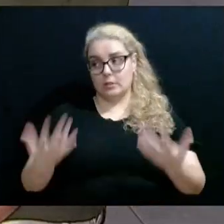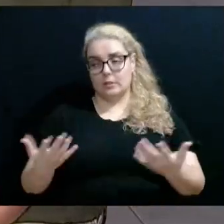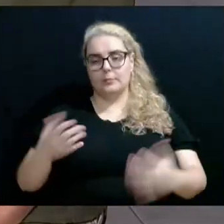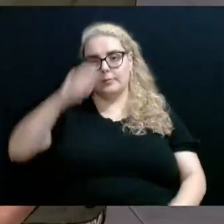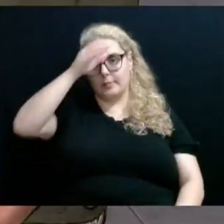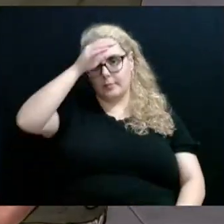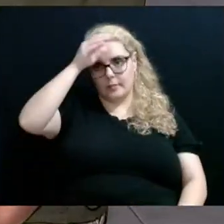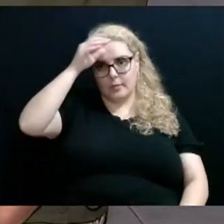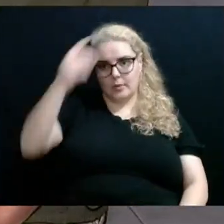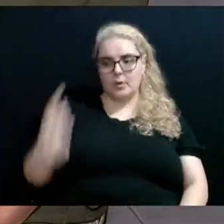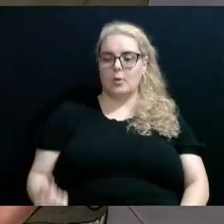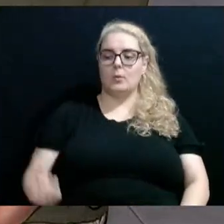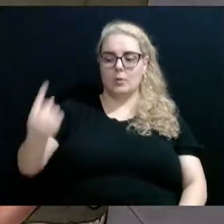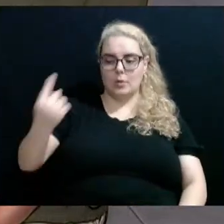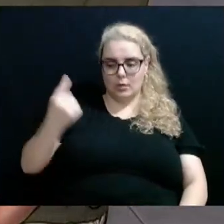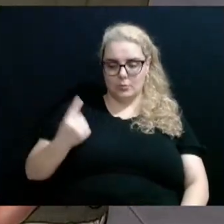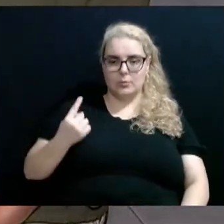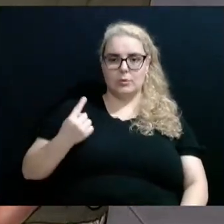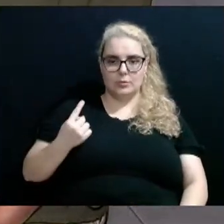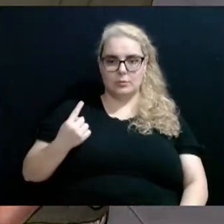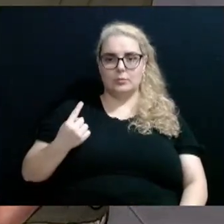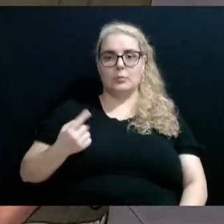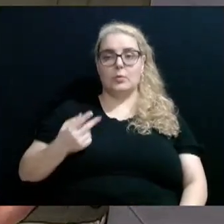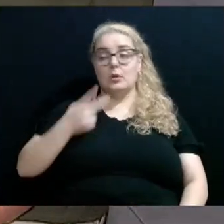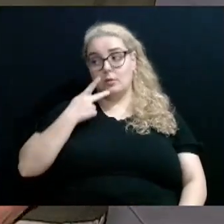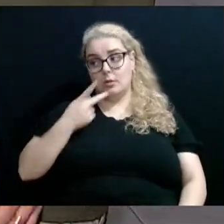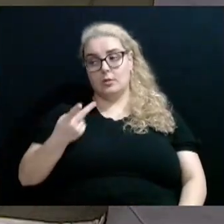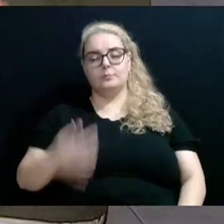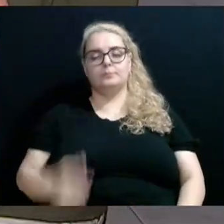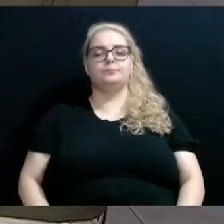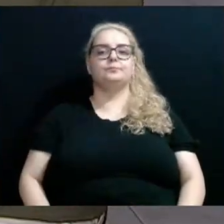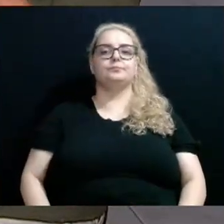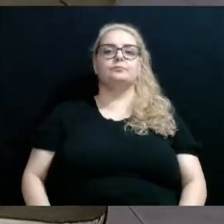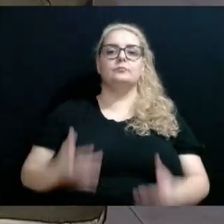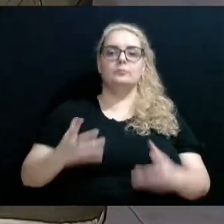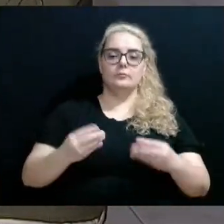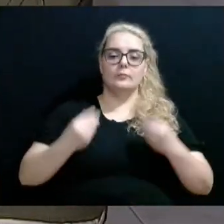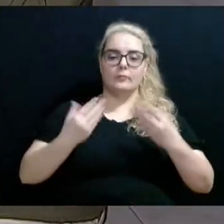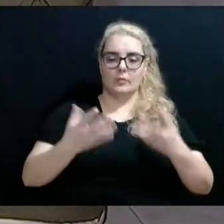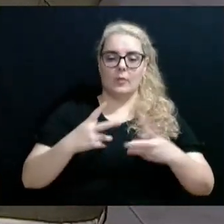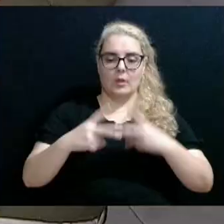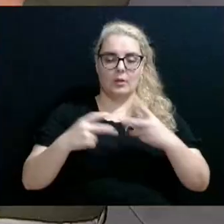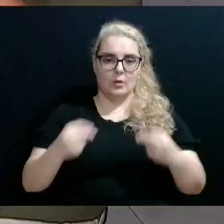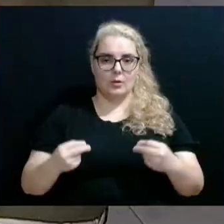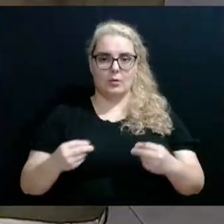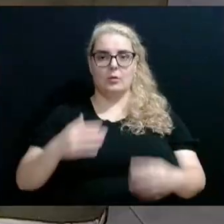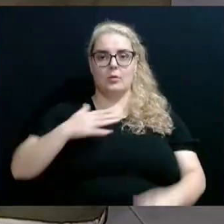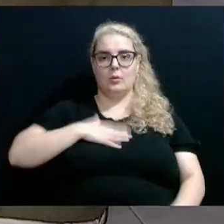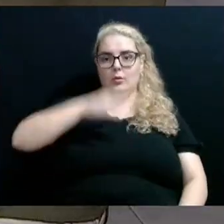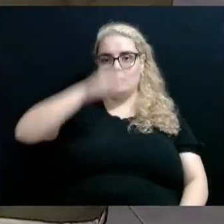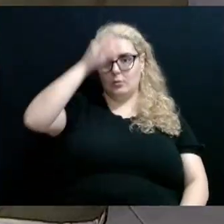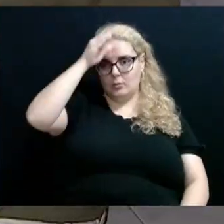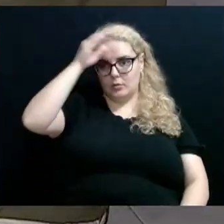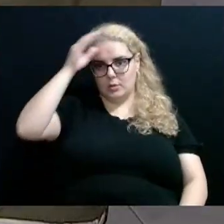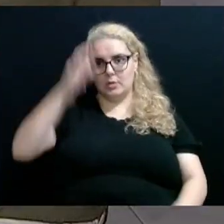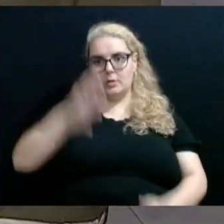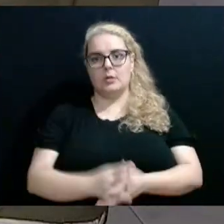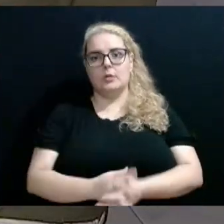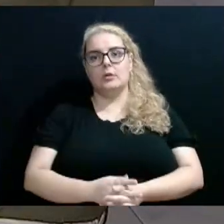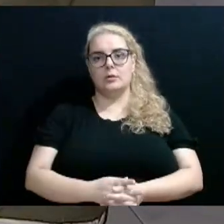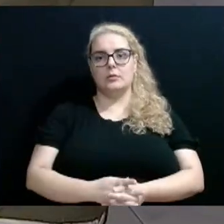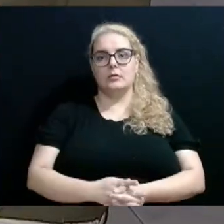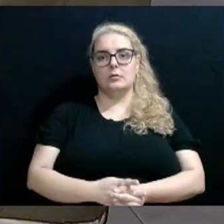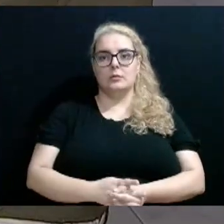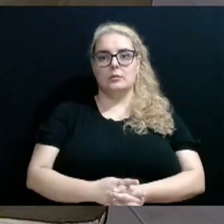procura e ele fala: olha, eu quero dar, né, a lembrancinha para o meu cliente, eu